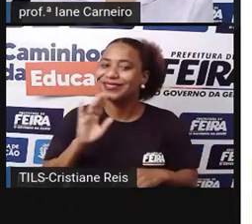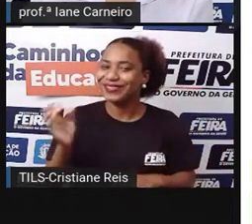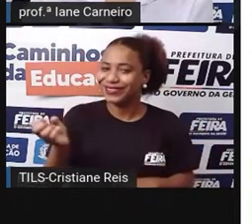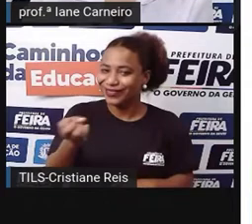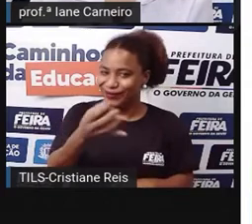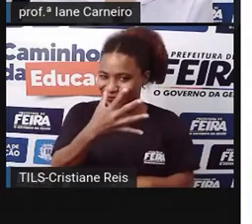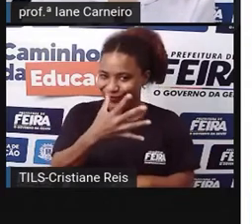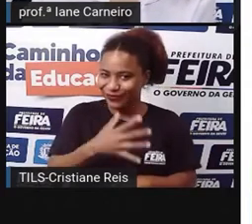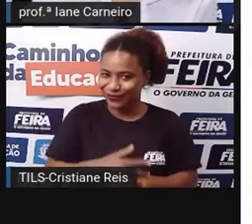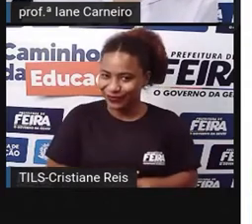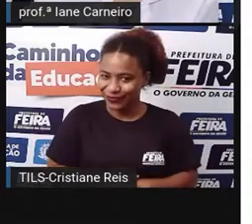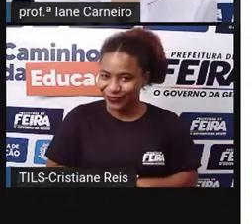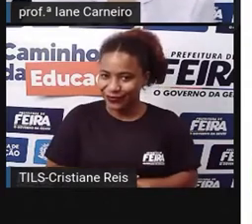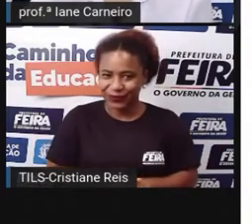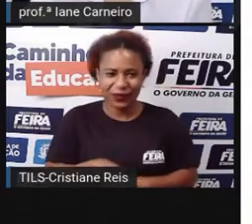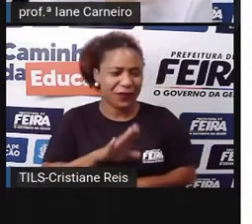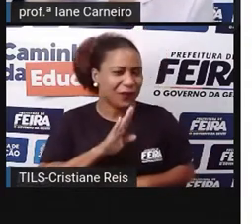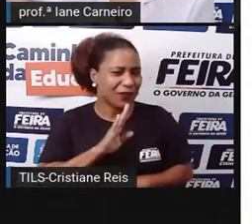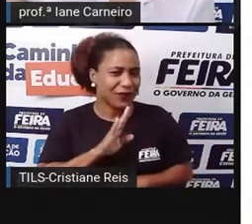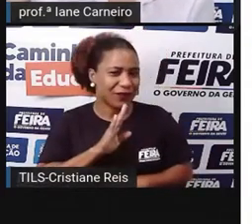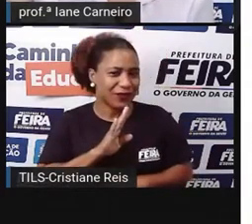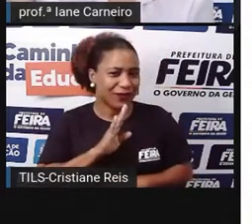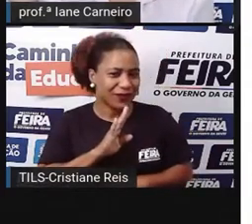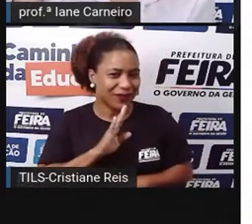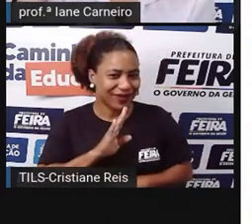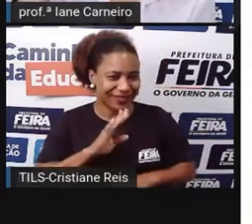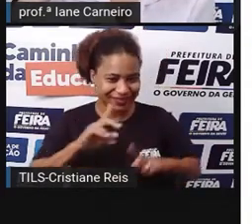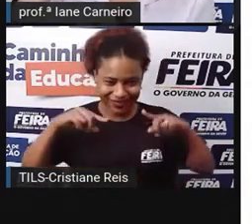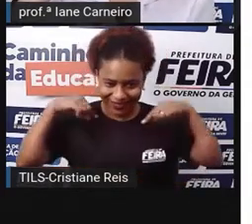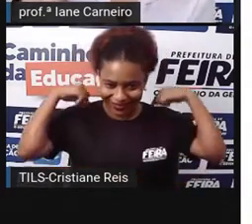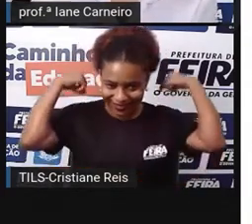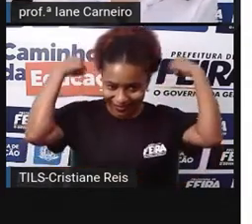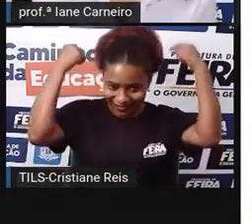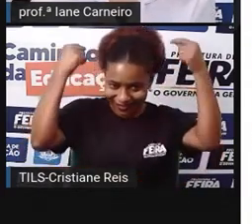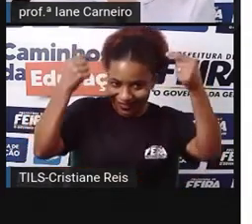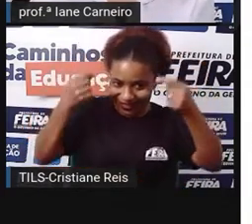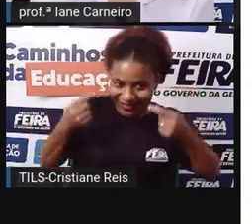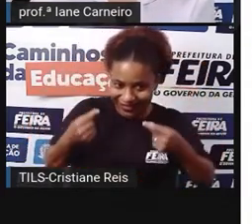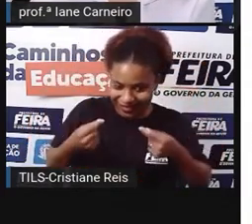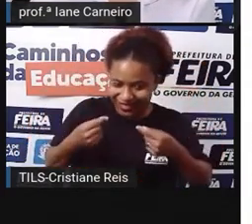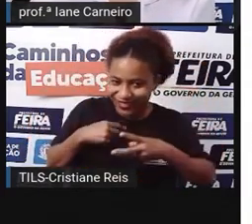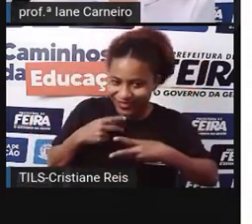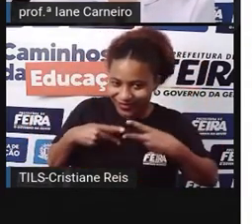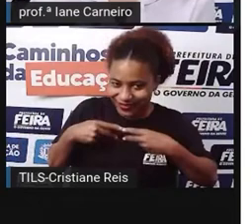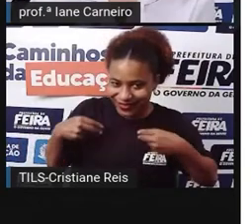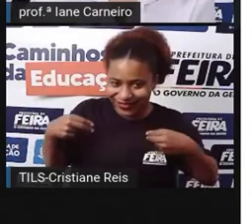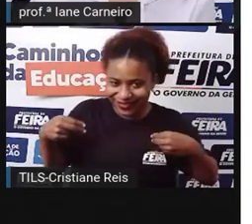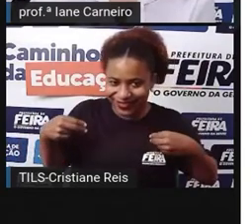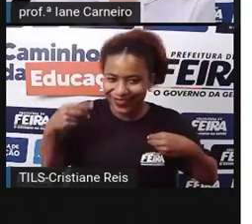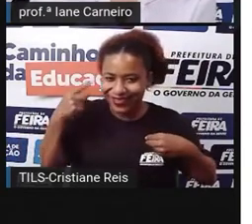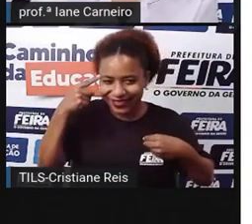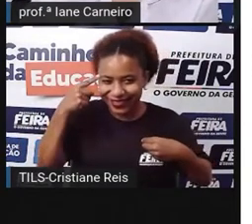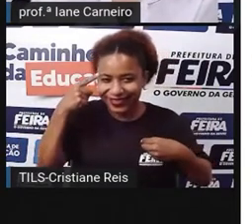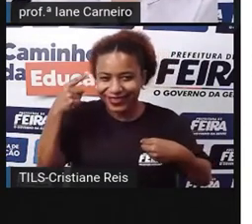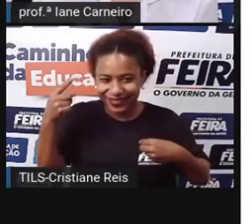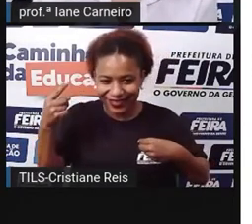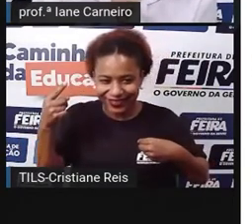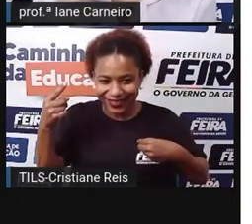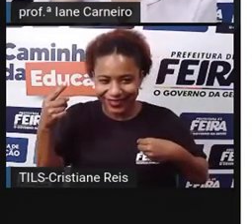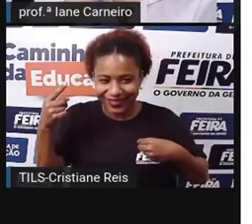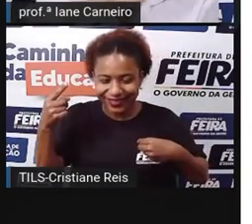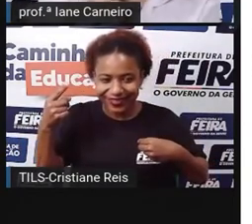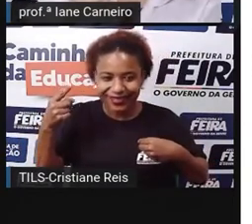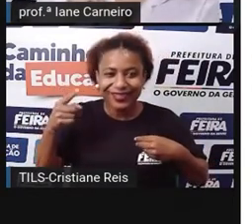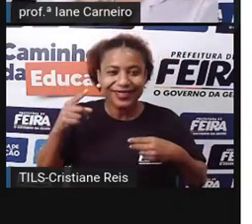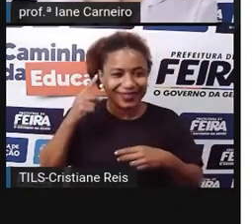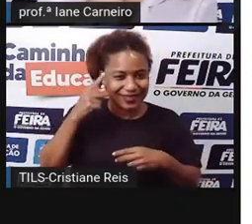nessa Chapeuzinho, em alguma Chapeuzinho aí já, né? Uma Chapeuzinho, lembra daquela aula que a gente, a Pró